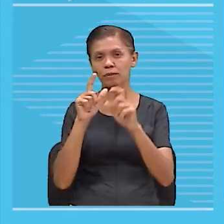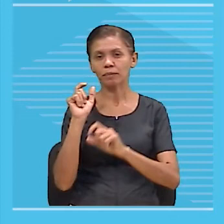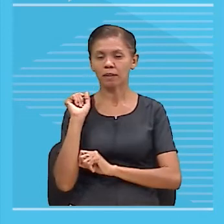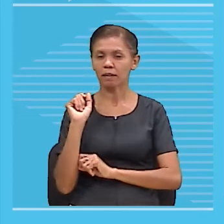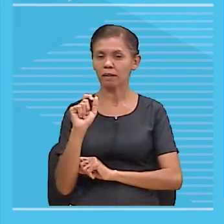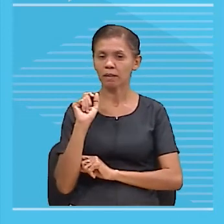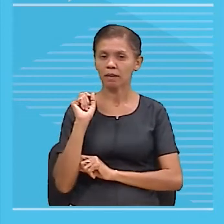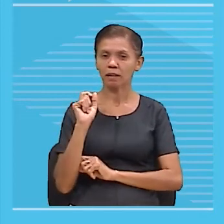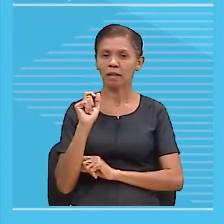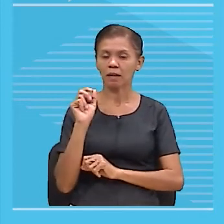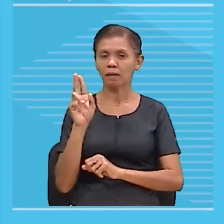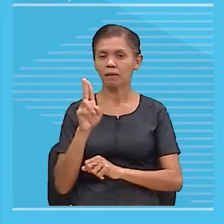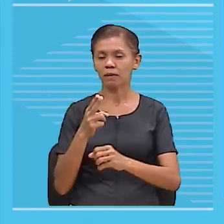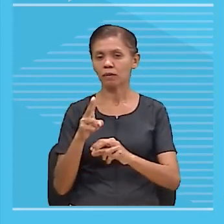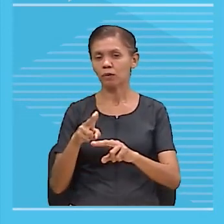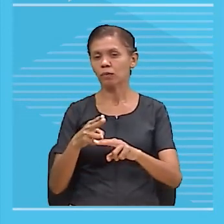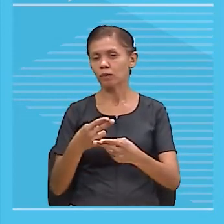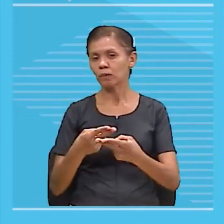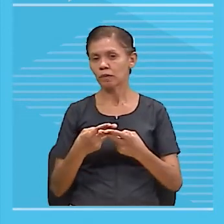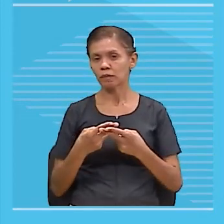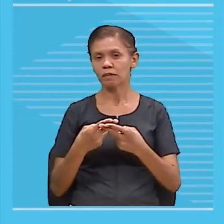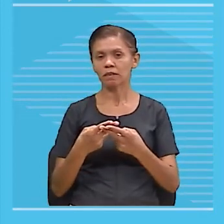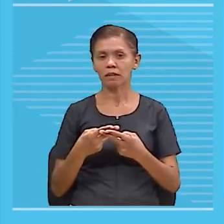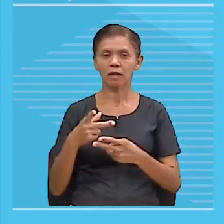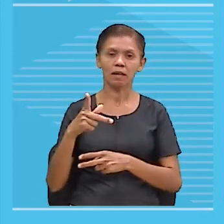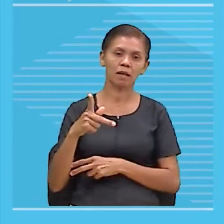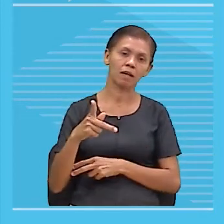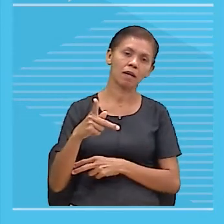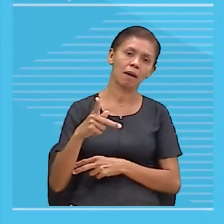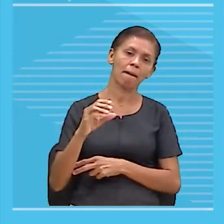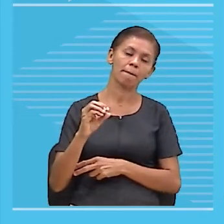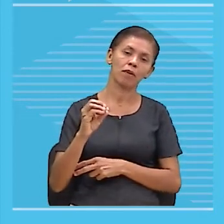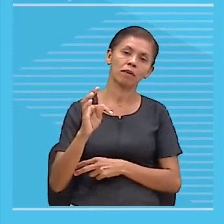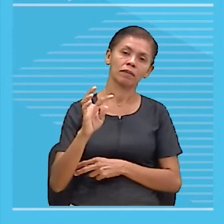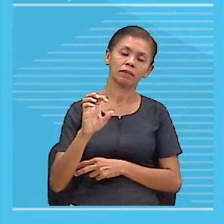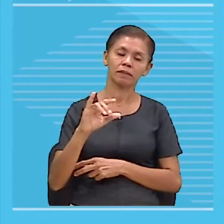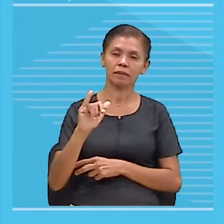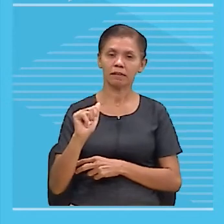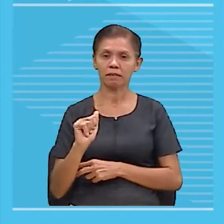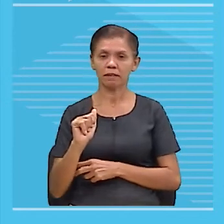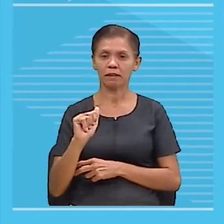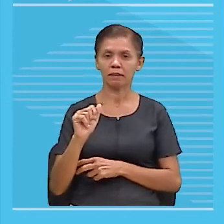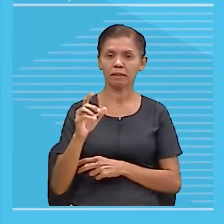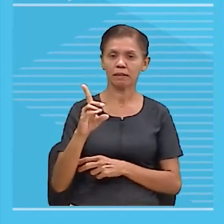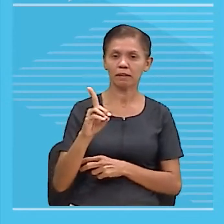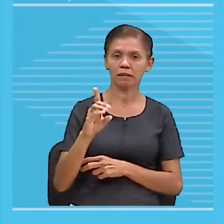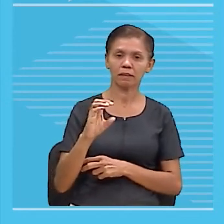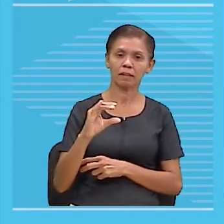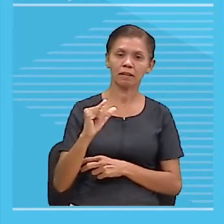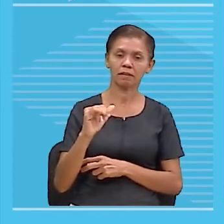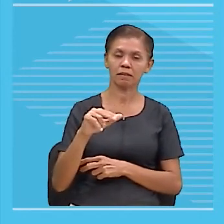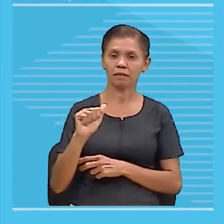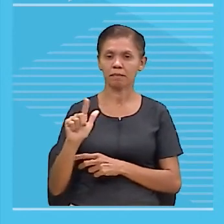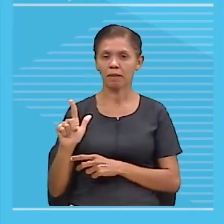vem da matemática, tá? Esse trabalho você tem que trazer lá da matemática, correto?